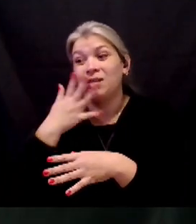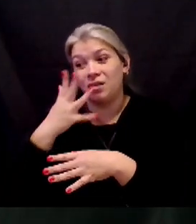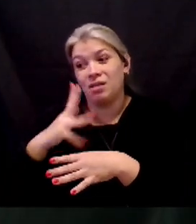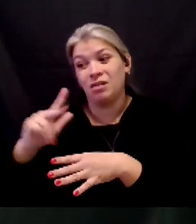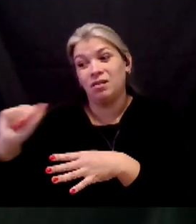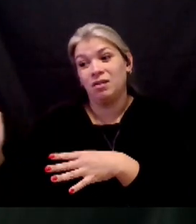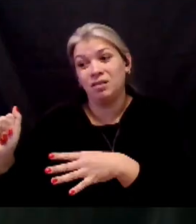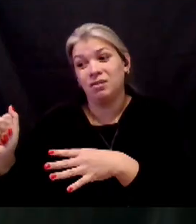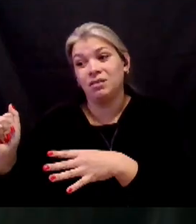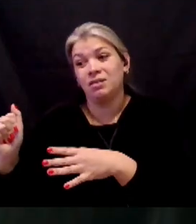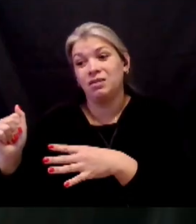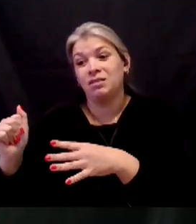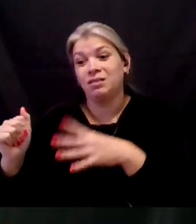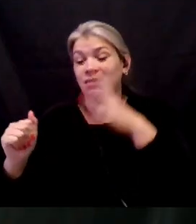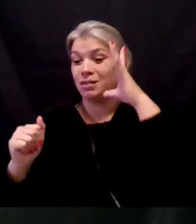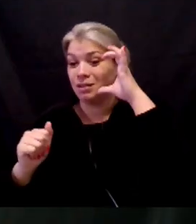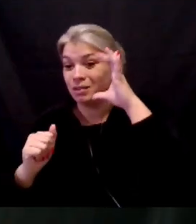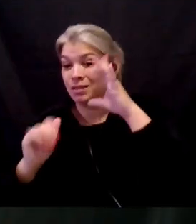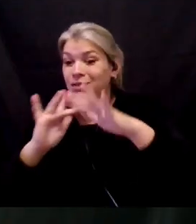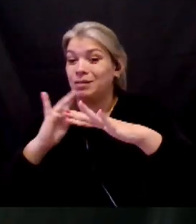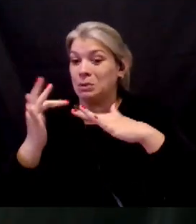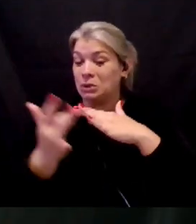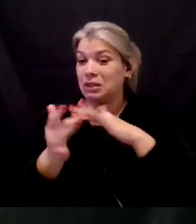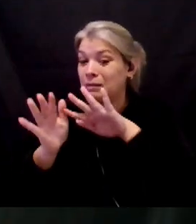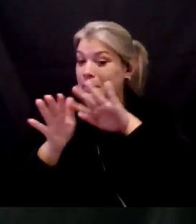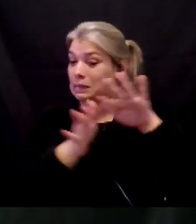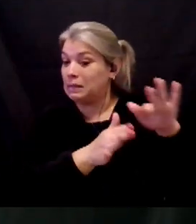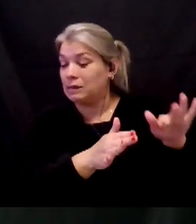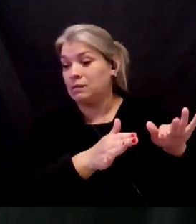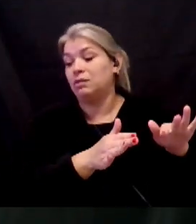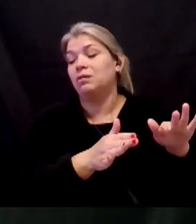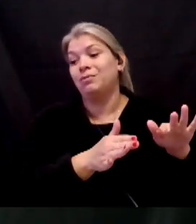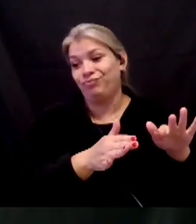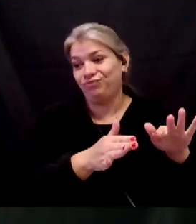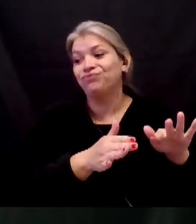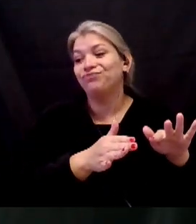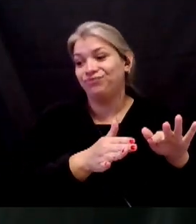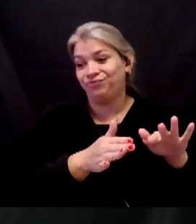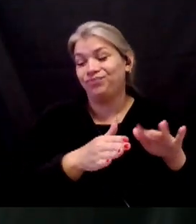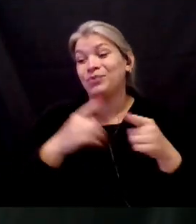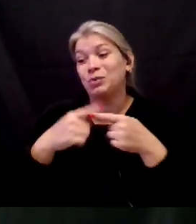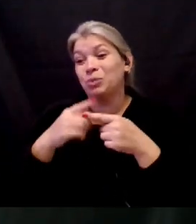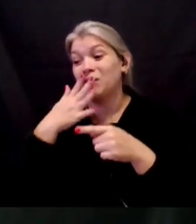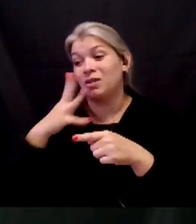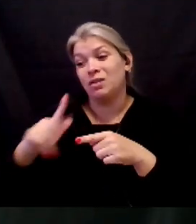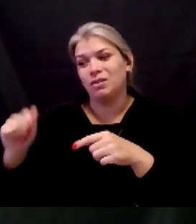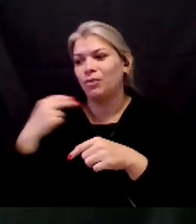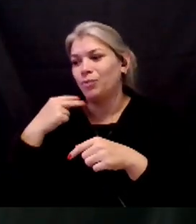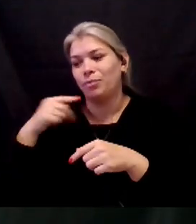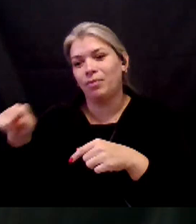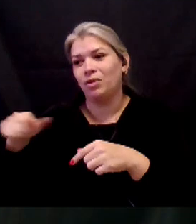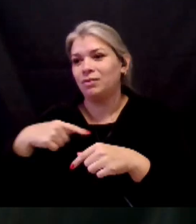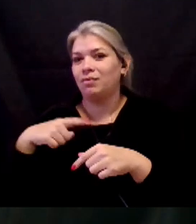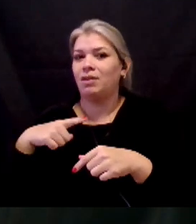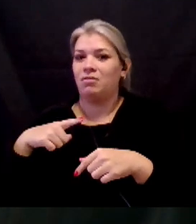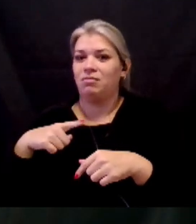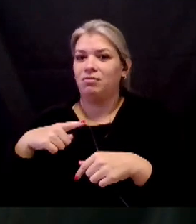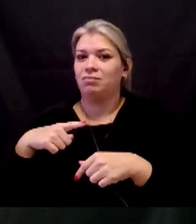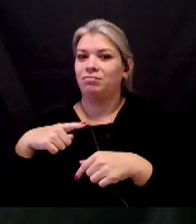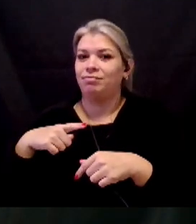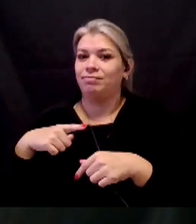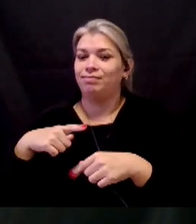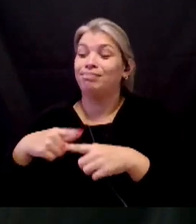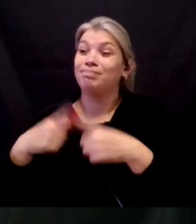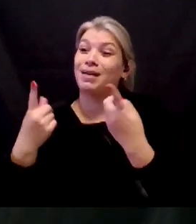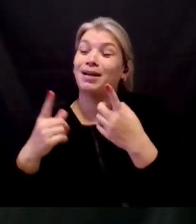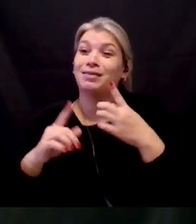social. Daí tem também essa questão aí que não pode mais ter Instagram e tal. A criança não pode ter, mas a mãe e o pai têm. E de repente